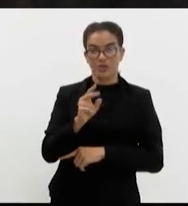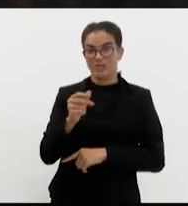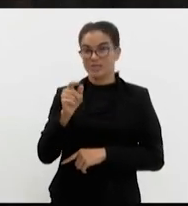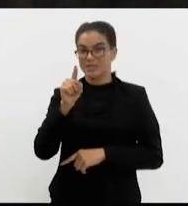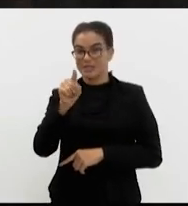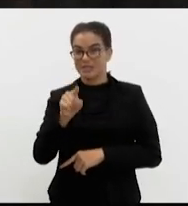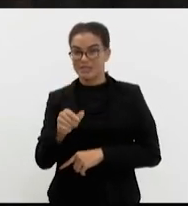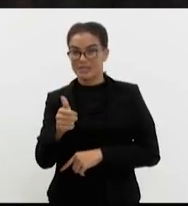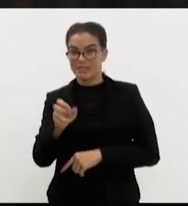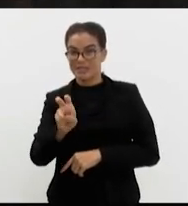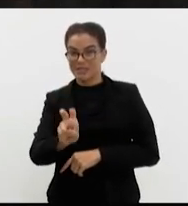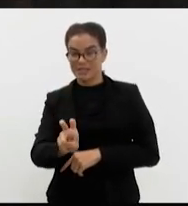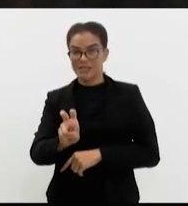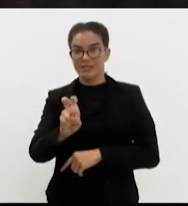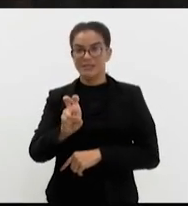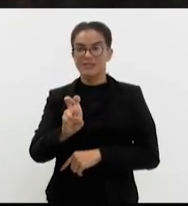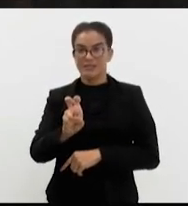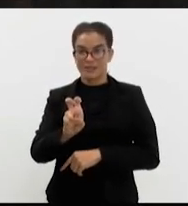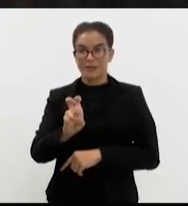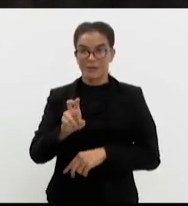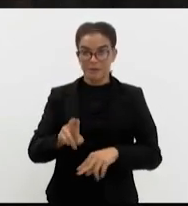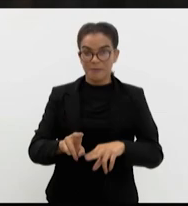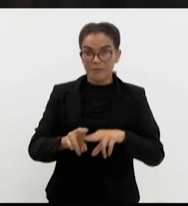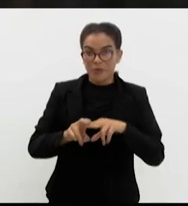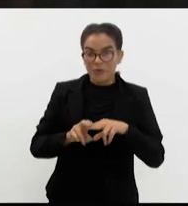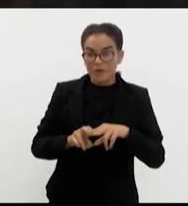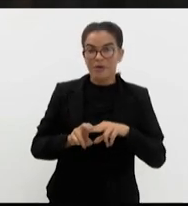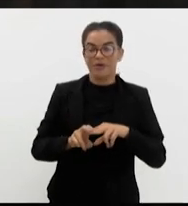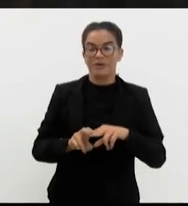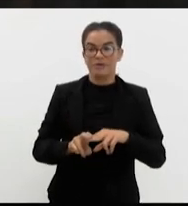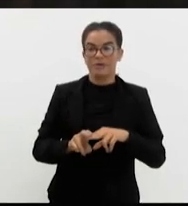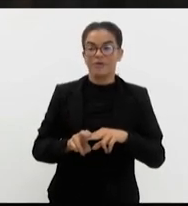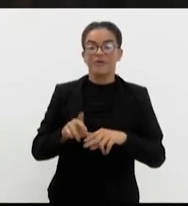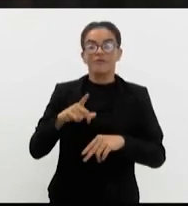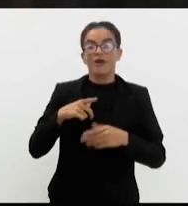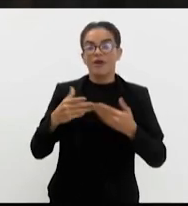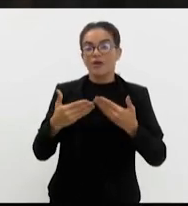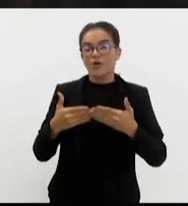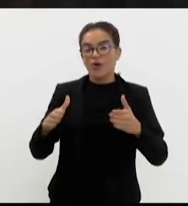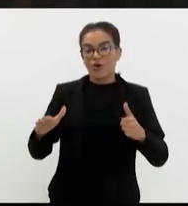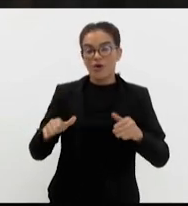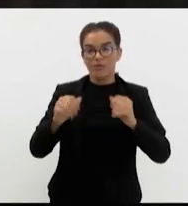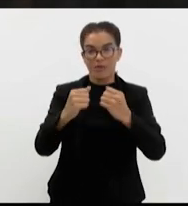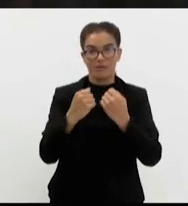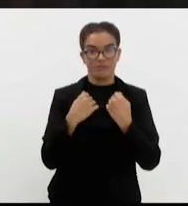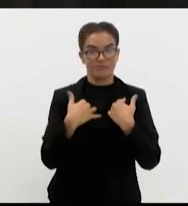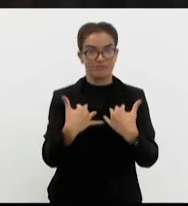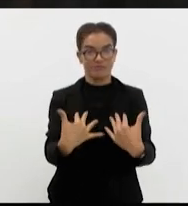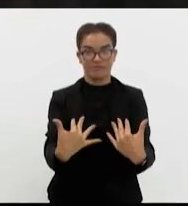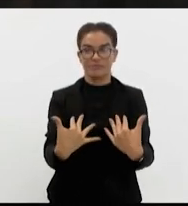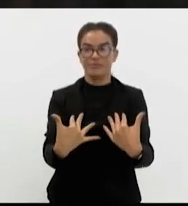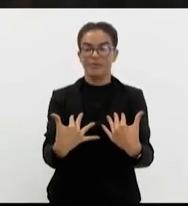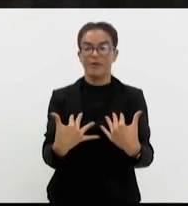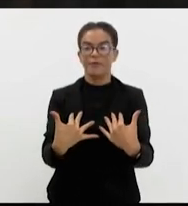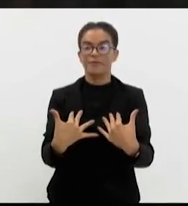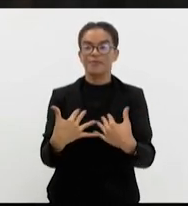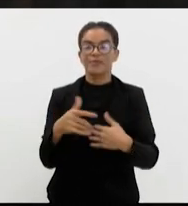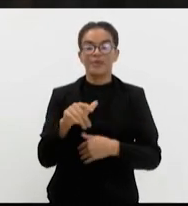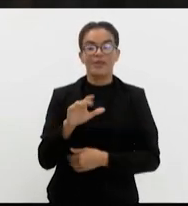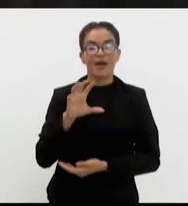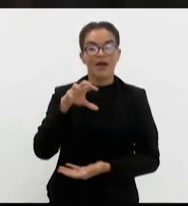14:15 e eu vinha exatamente falar sobre isso vai começar a audiência pública da Agência